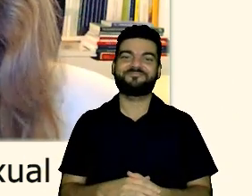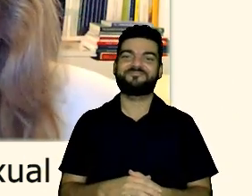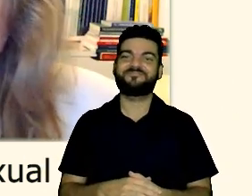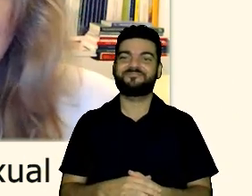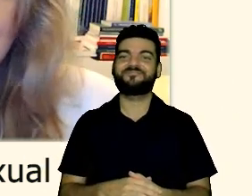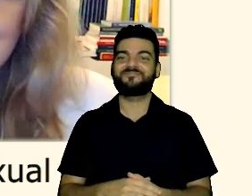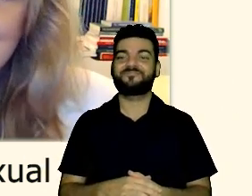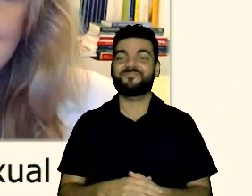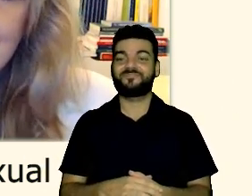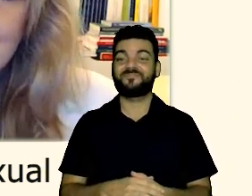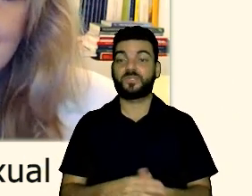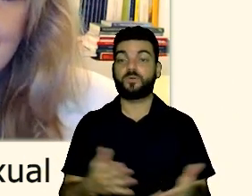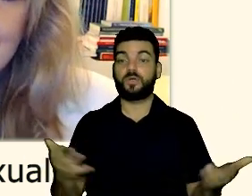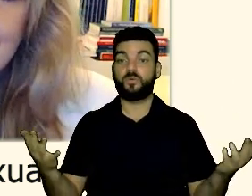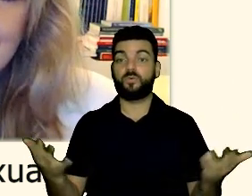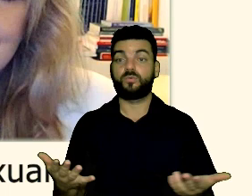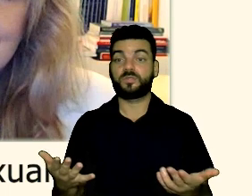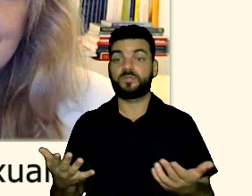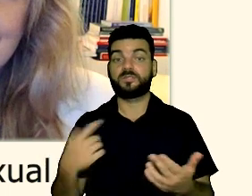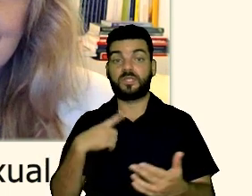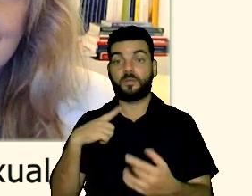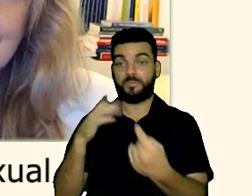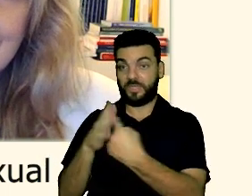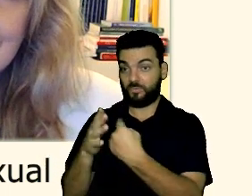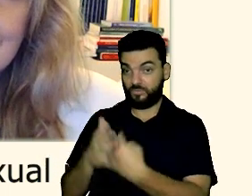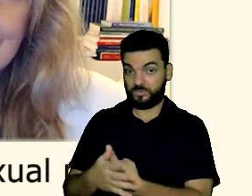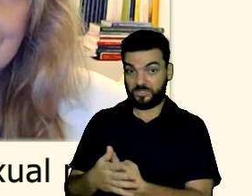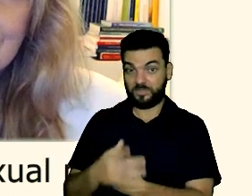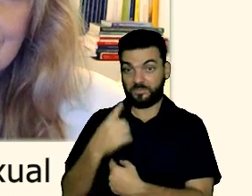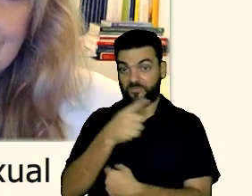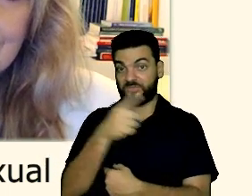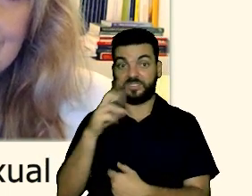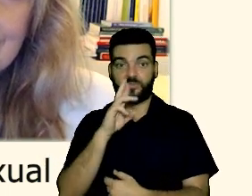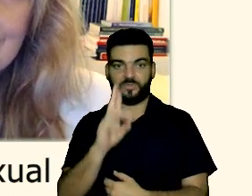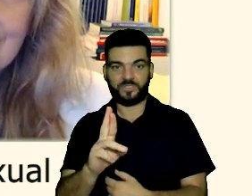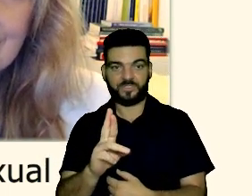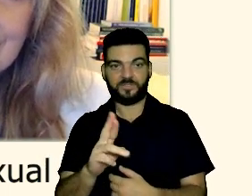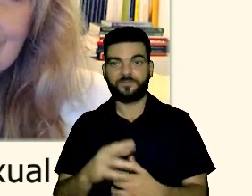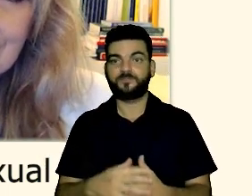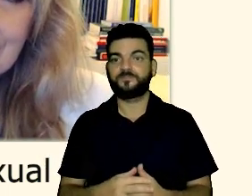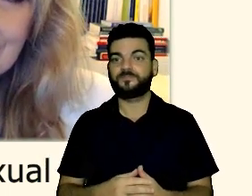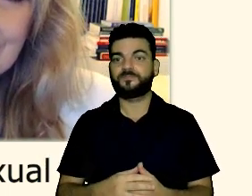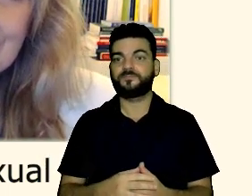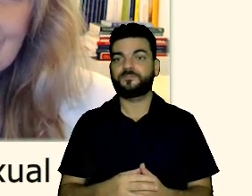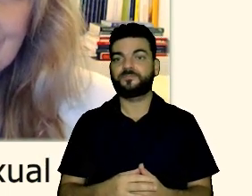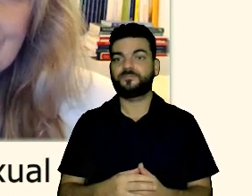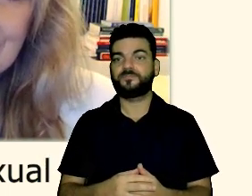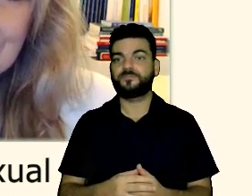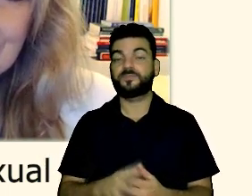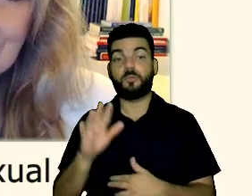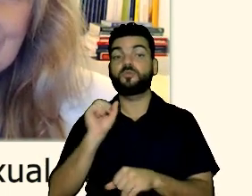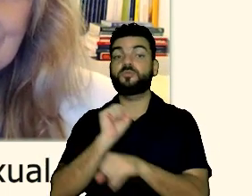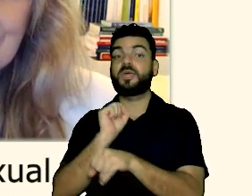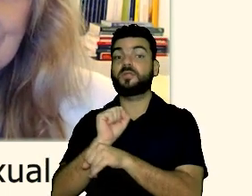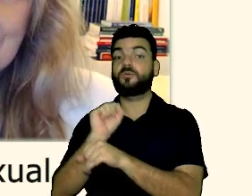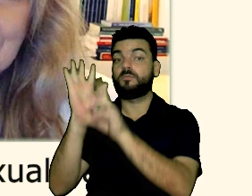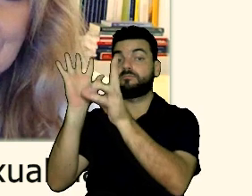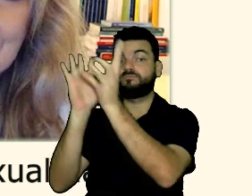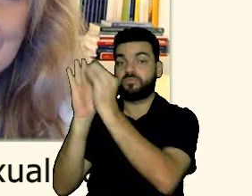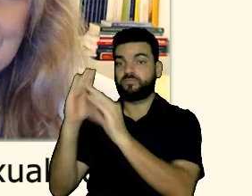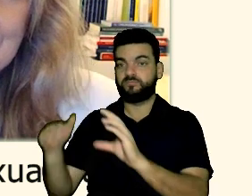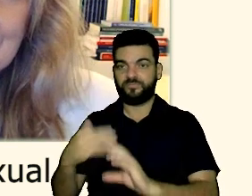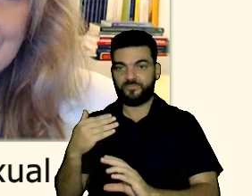que o seu trabalho é fundamental na nossa comissão em toda a terceira região. Então, obrigada, viu? Nós ficamos aqui